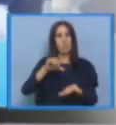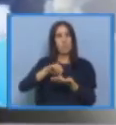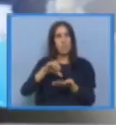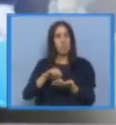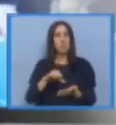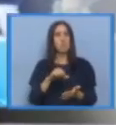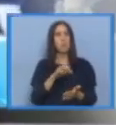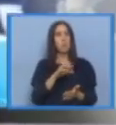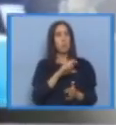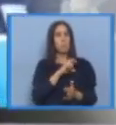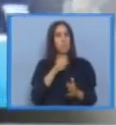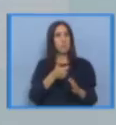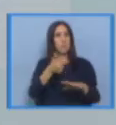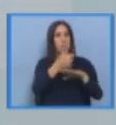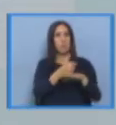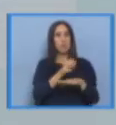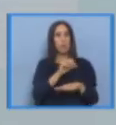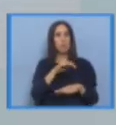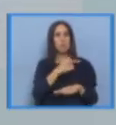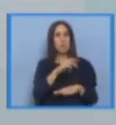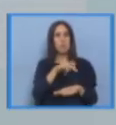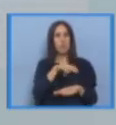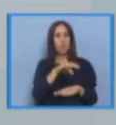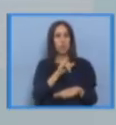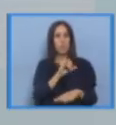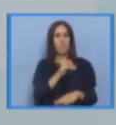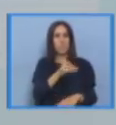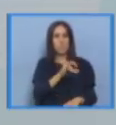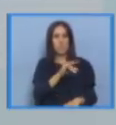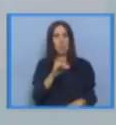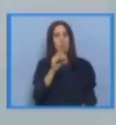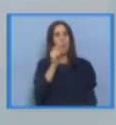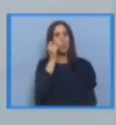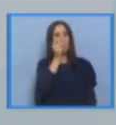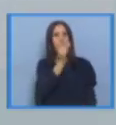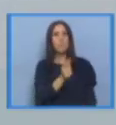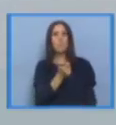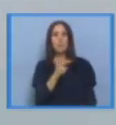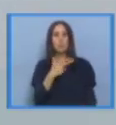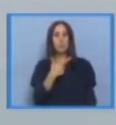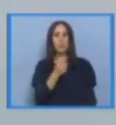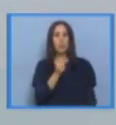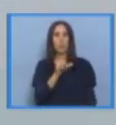Patriarca Ecuménico de Constantinopla, Bartolomeu I, figuras que